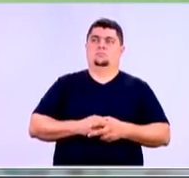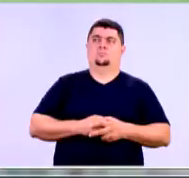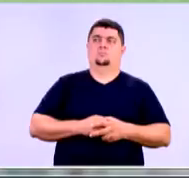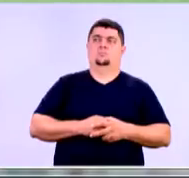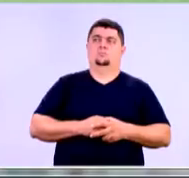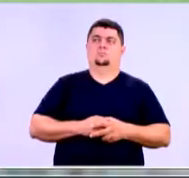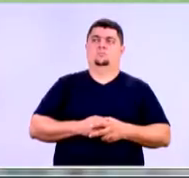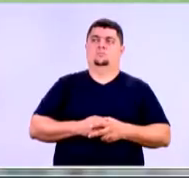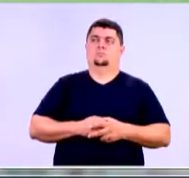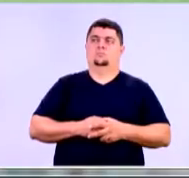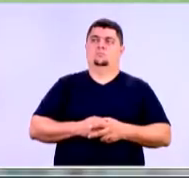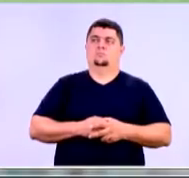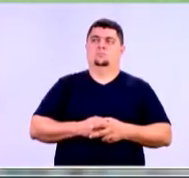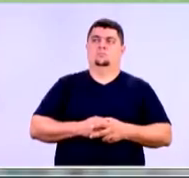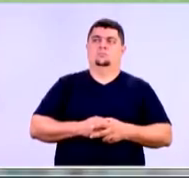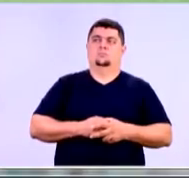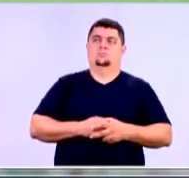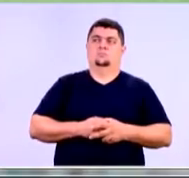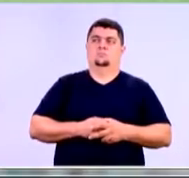65 mil.